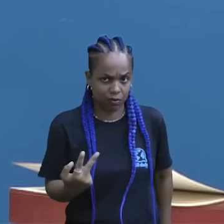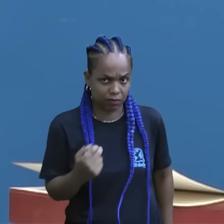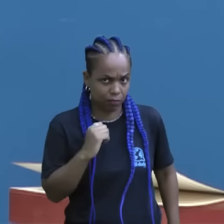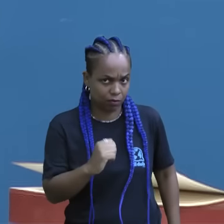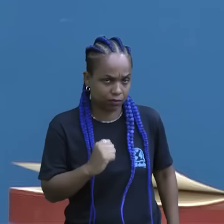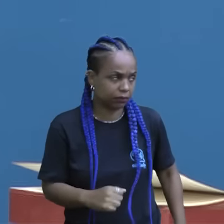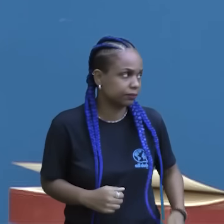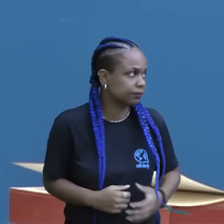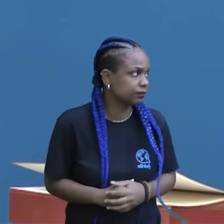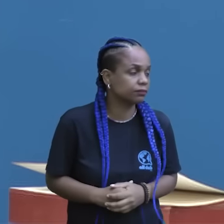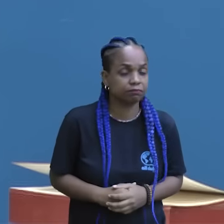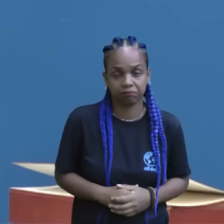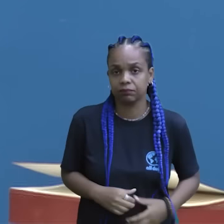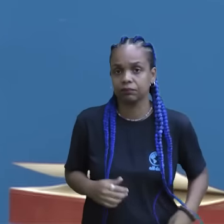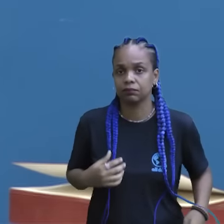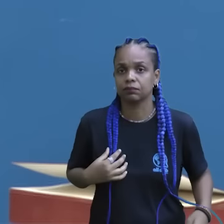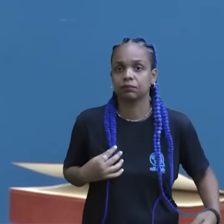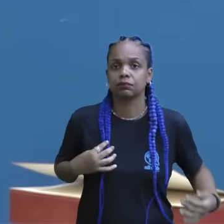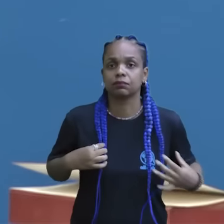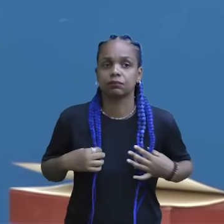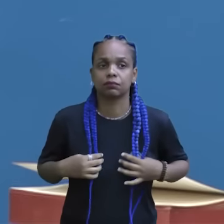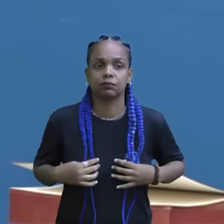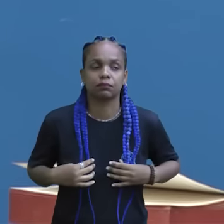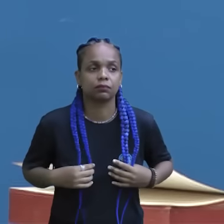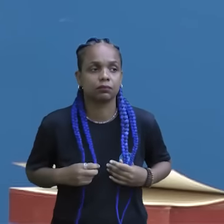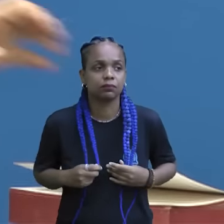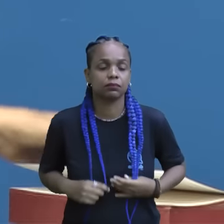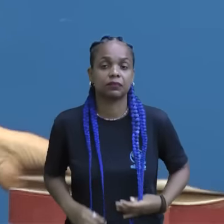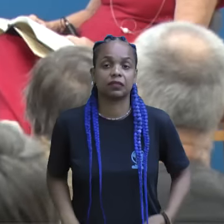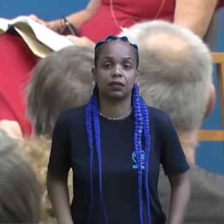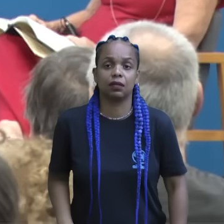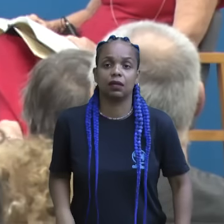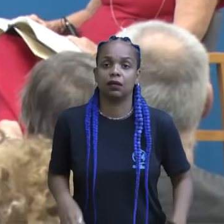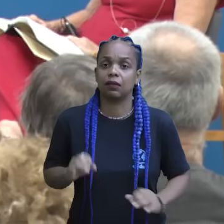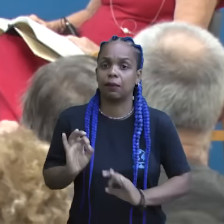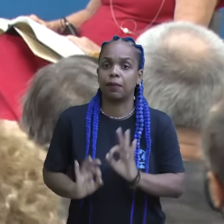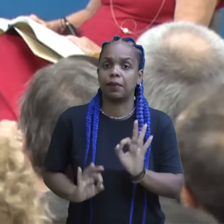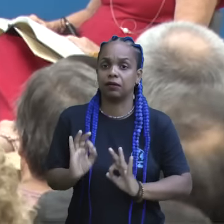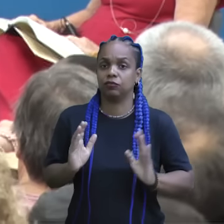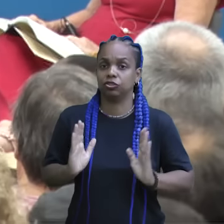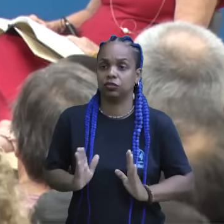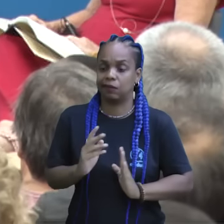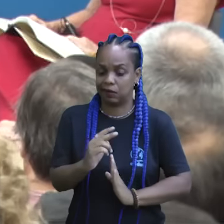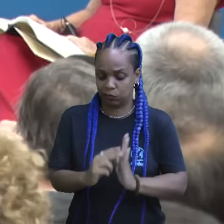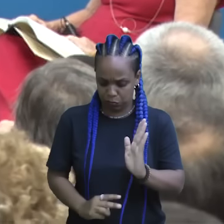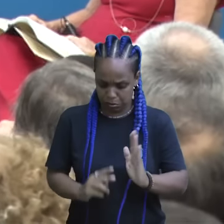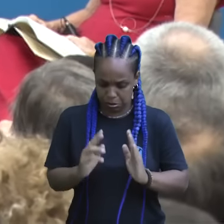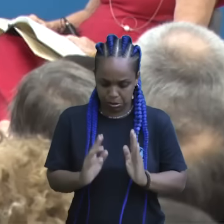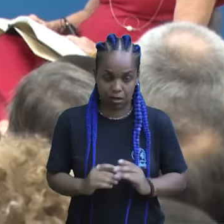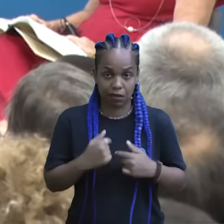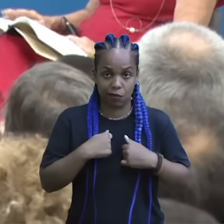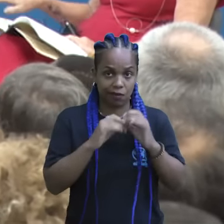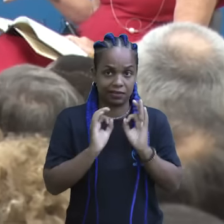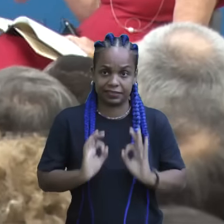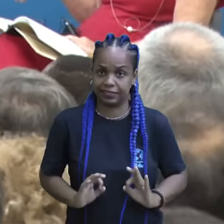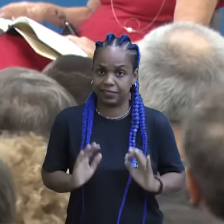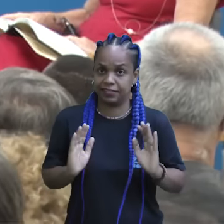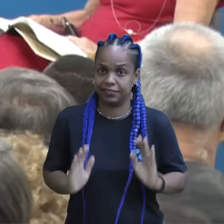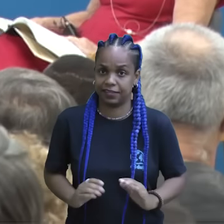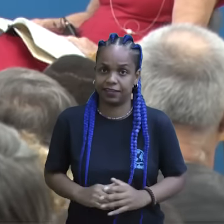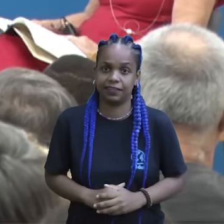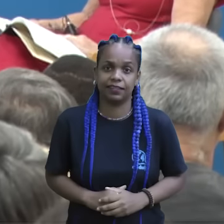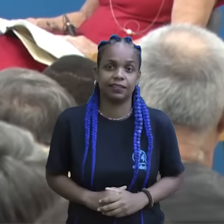é? Acertei. Vai preparando a sua também. Deixa eu pegar aqui. Vai ser o meu? Está todo bagunçado, mas vai lá. É, eu estou